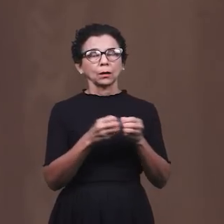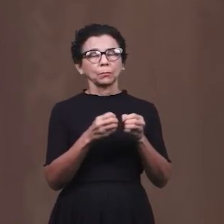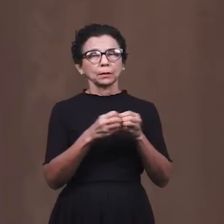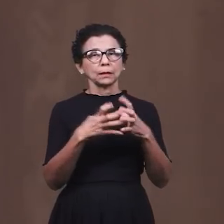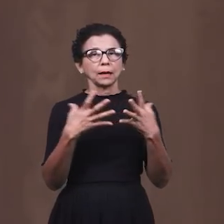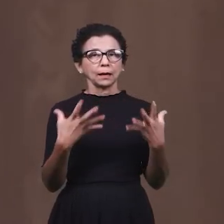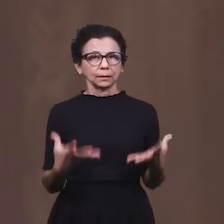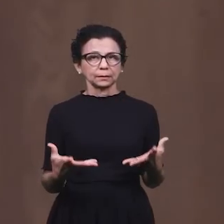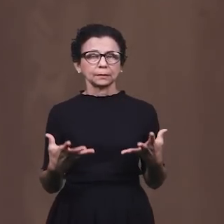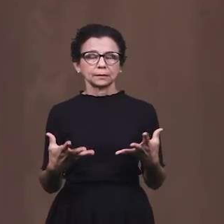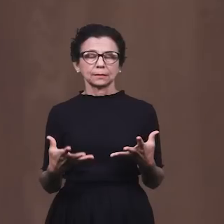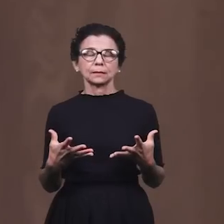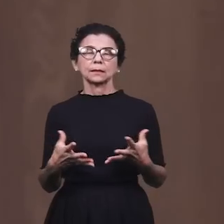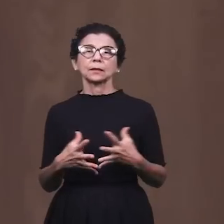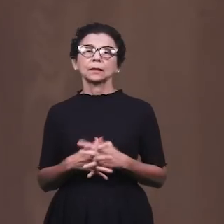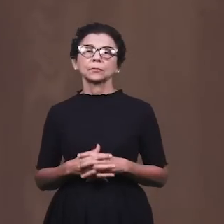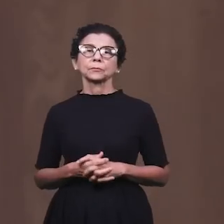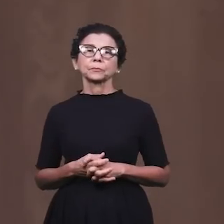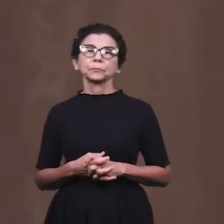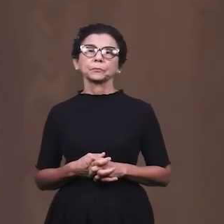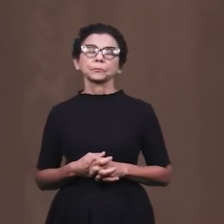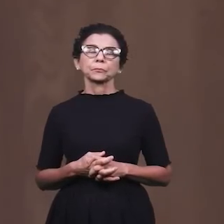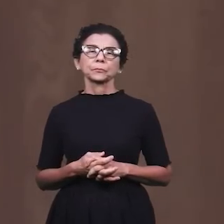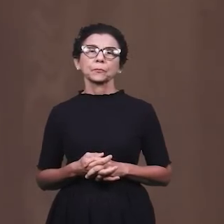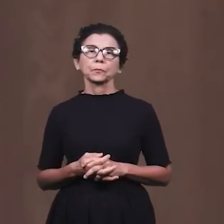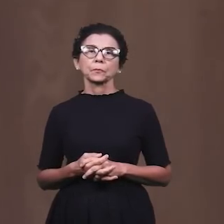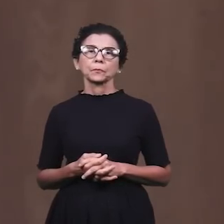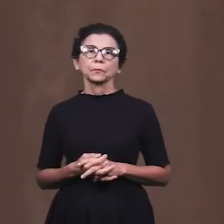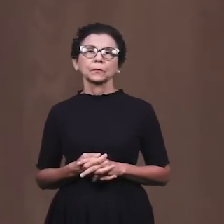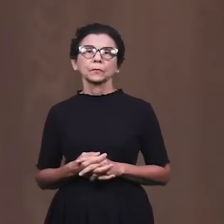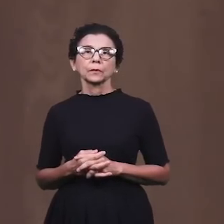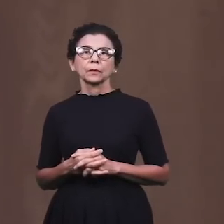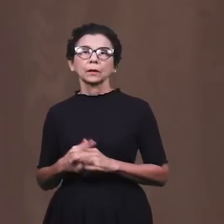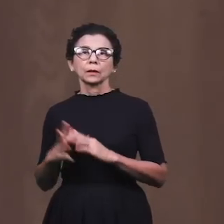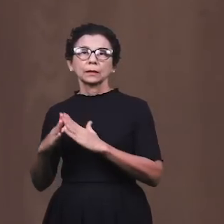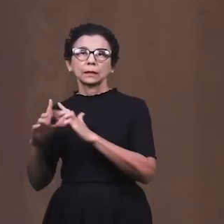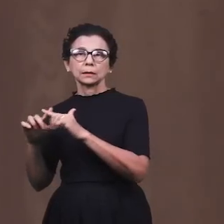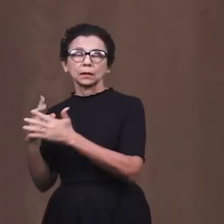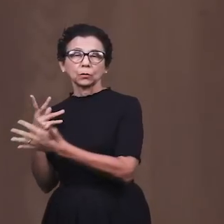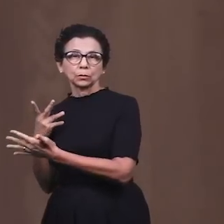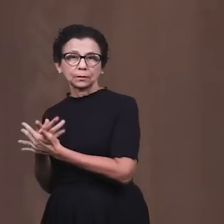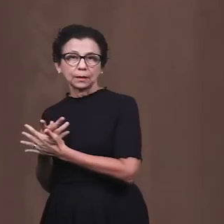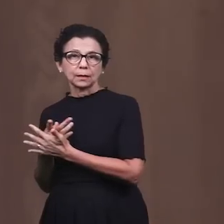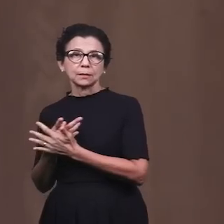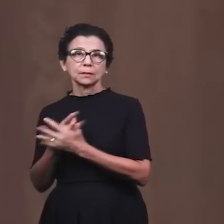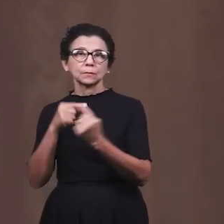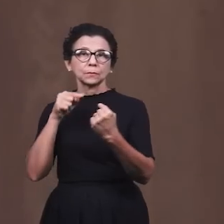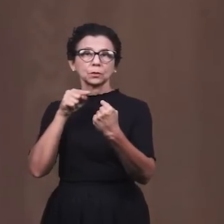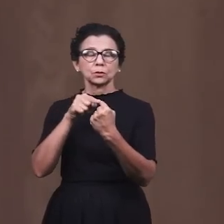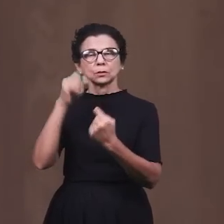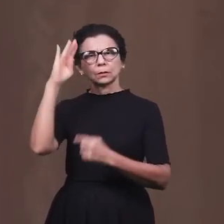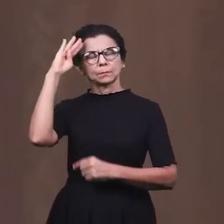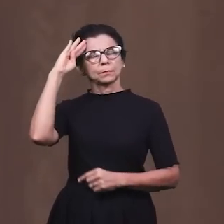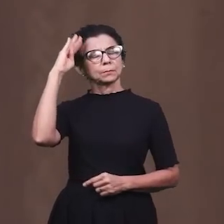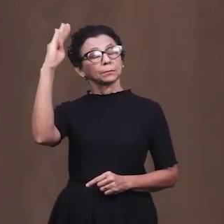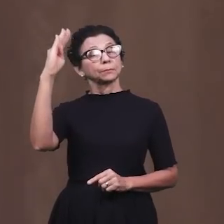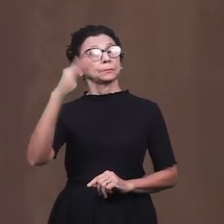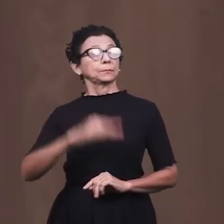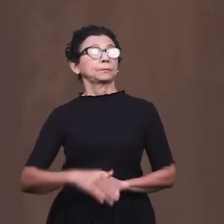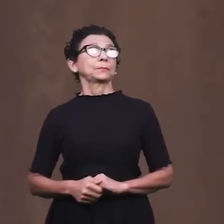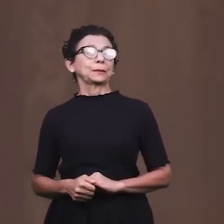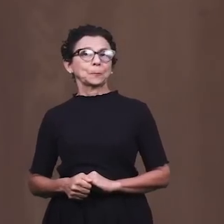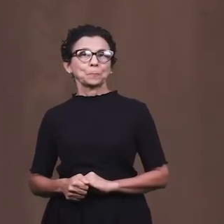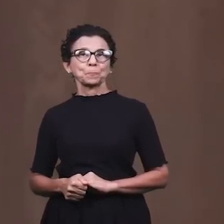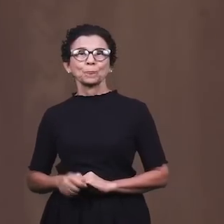coisa. Quando há uma operação de milagres na igreja, o objetivo principal é exatamente